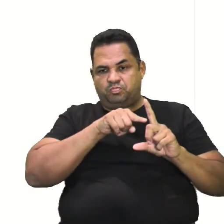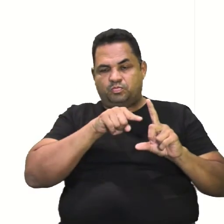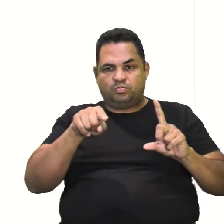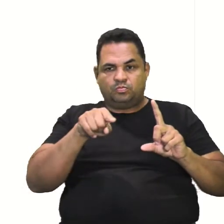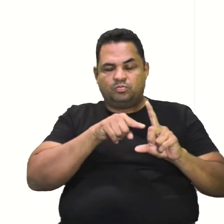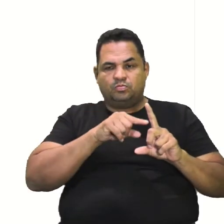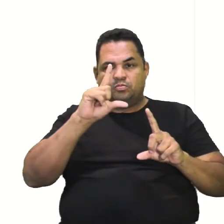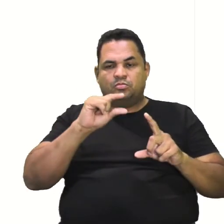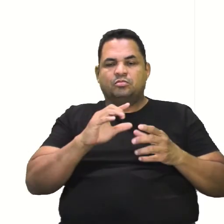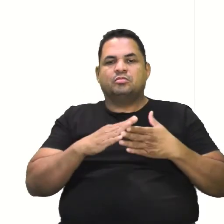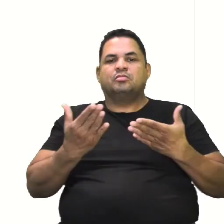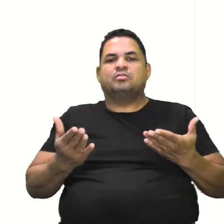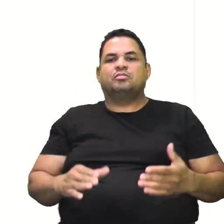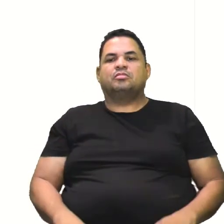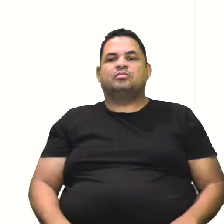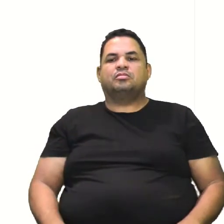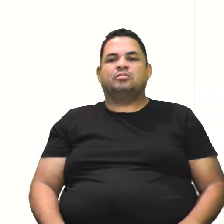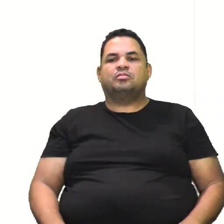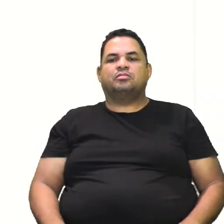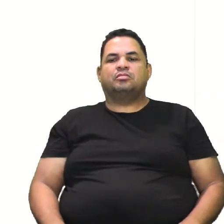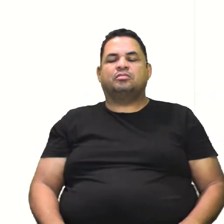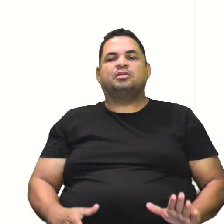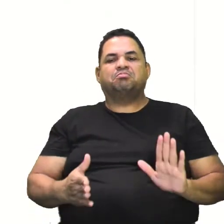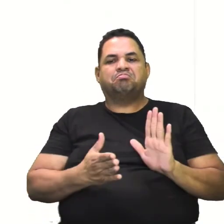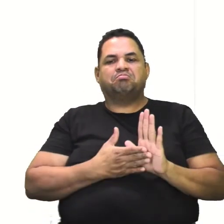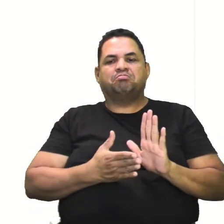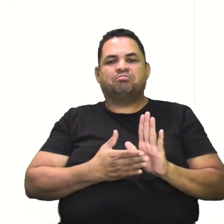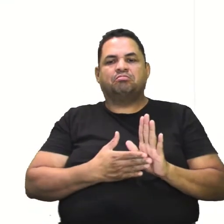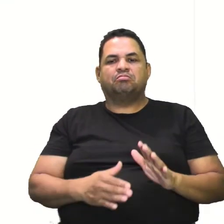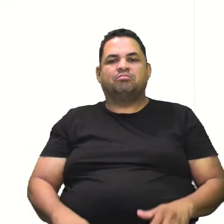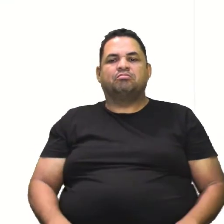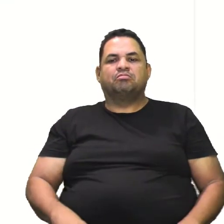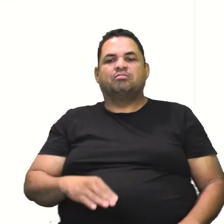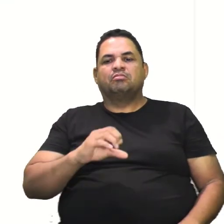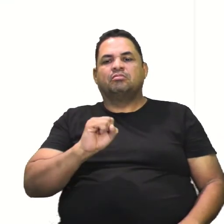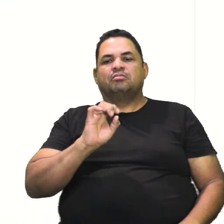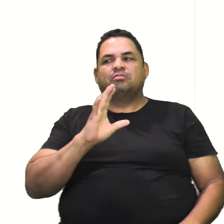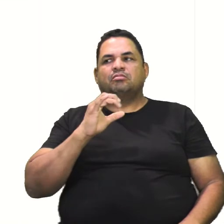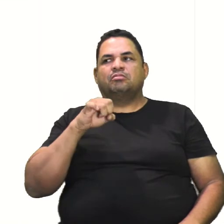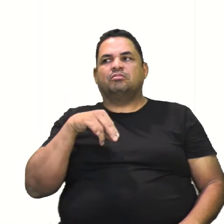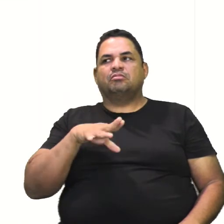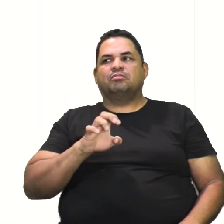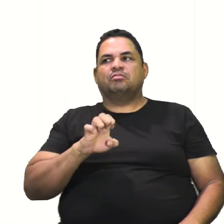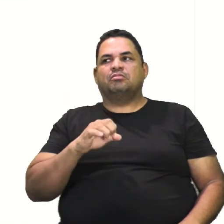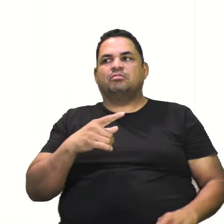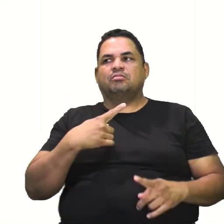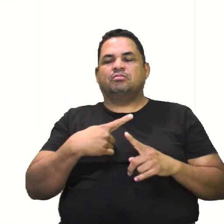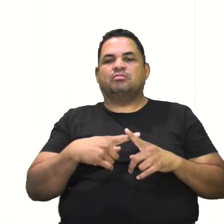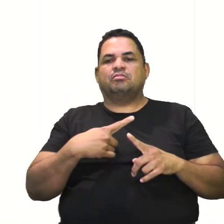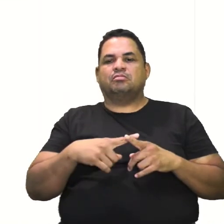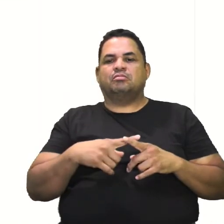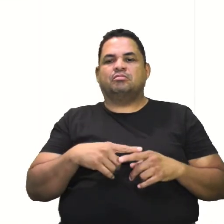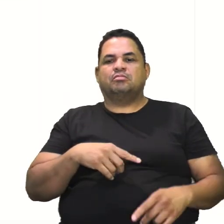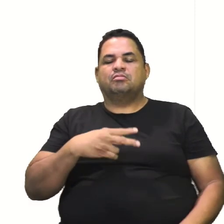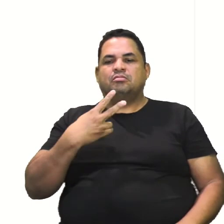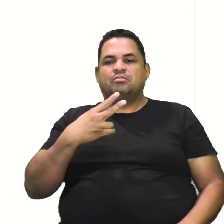é menor que o raio, está comprovado que ela é secante. Por